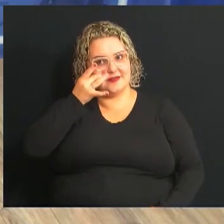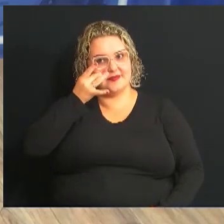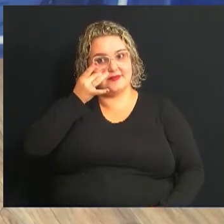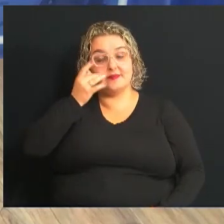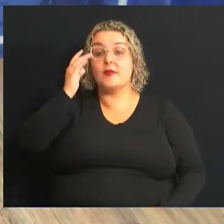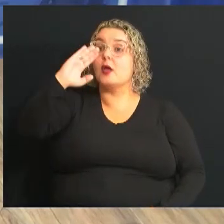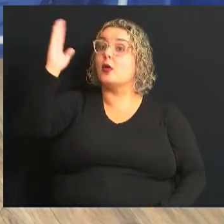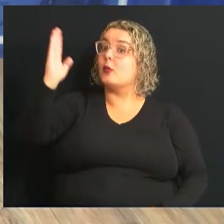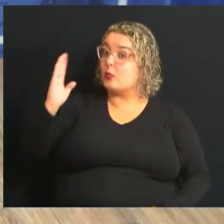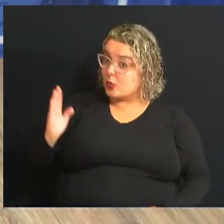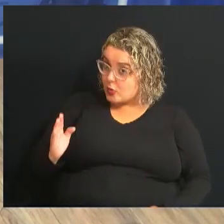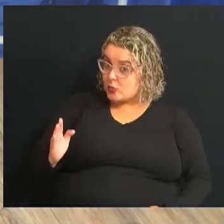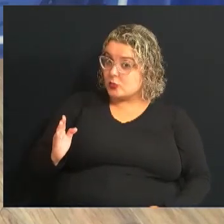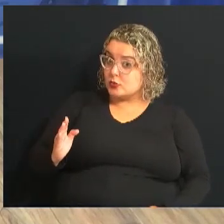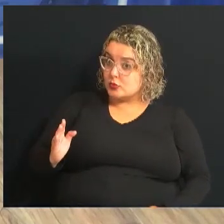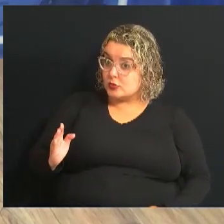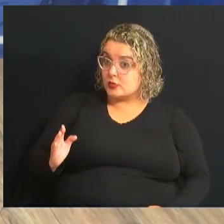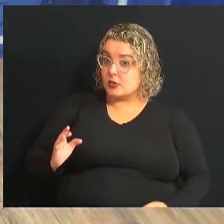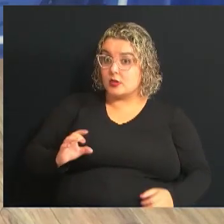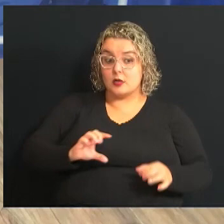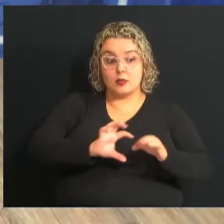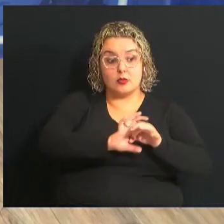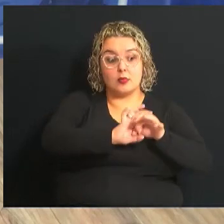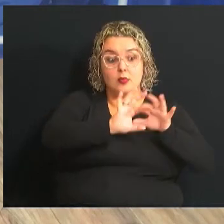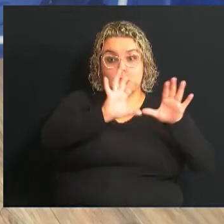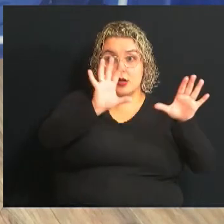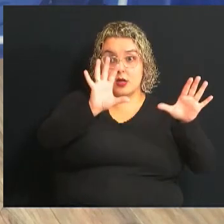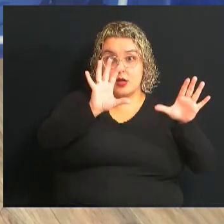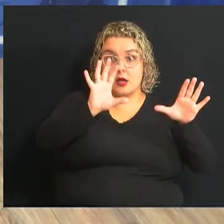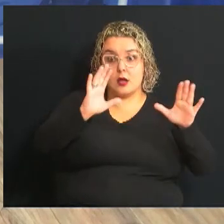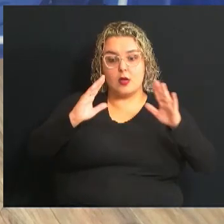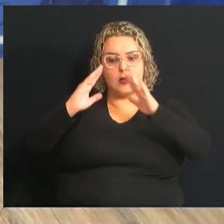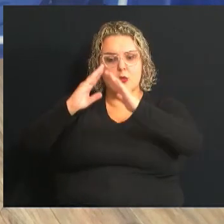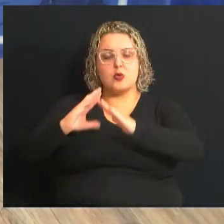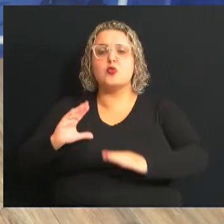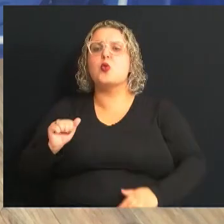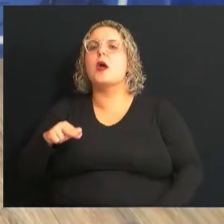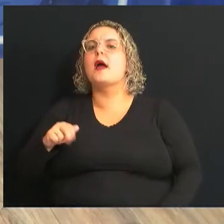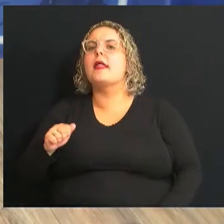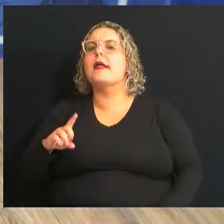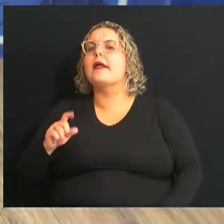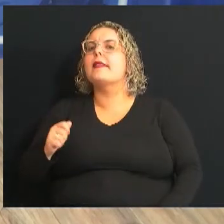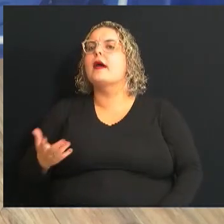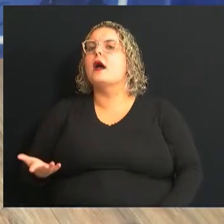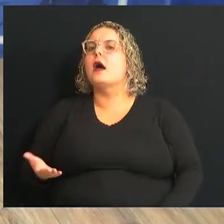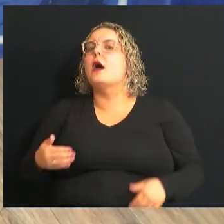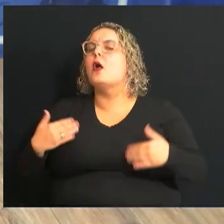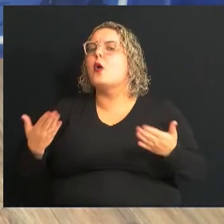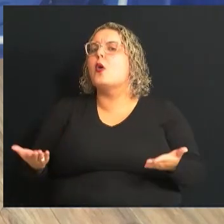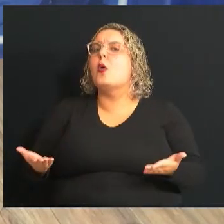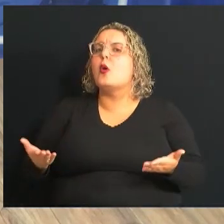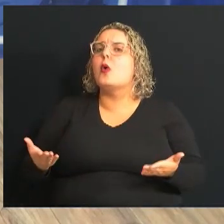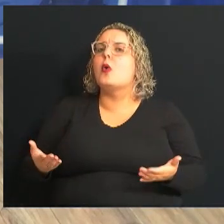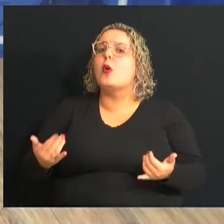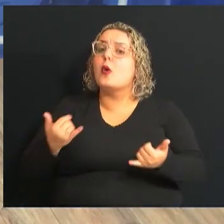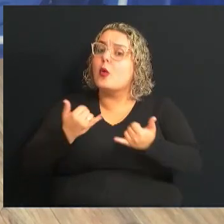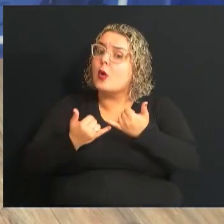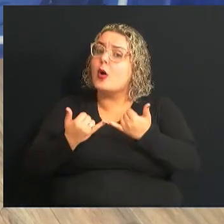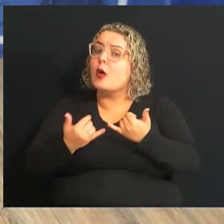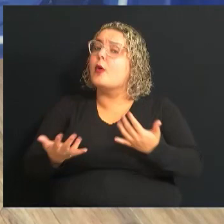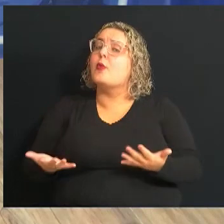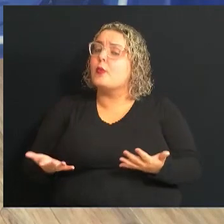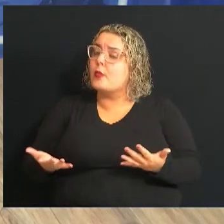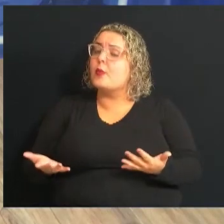brasileira que deixou o país e mora no Canadá. Qual será que é a parte boa de morar fora do Brasil e